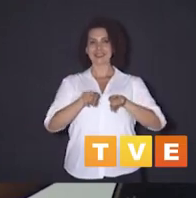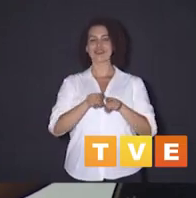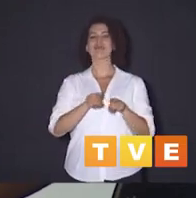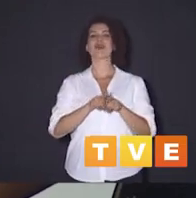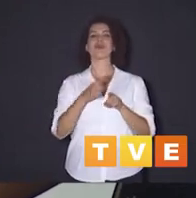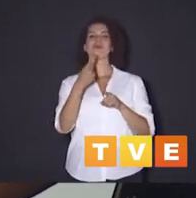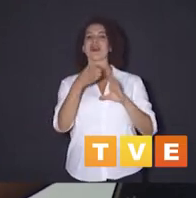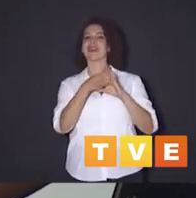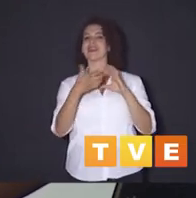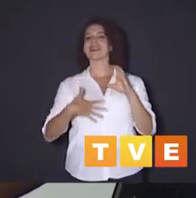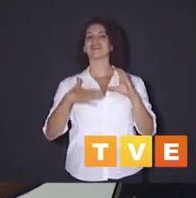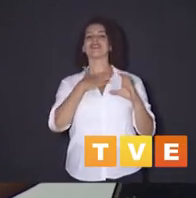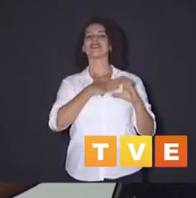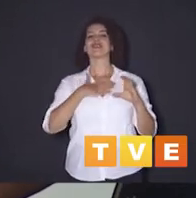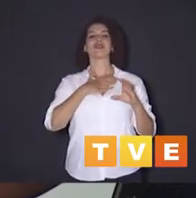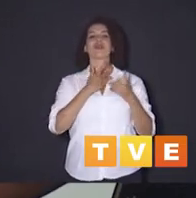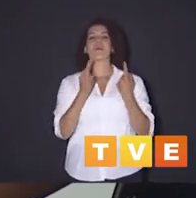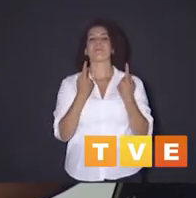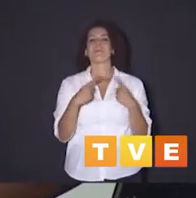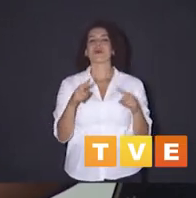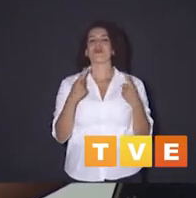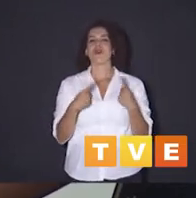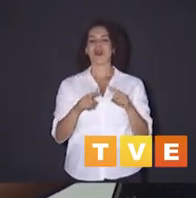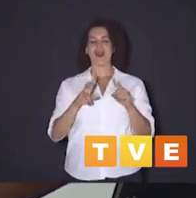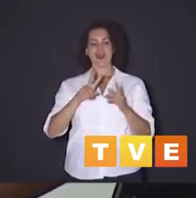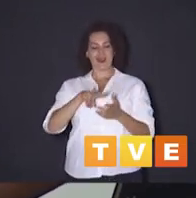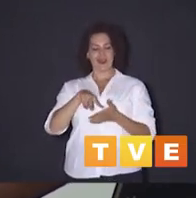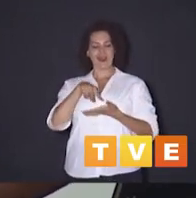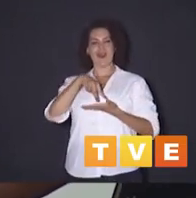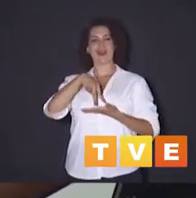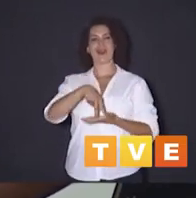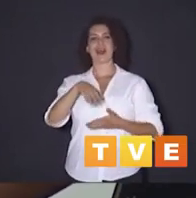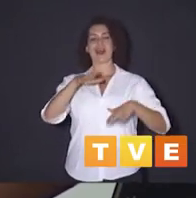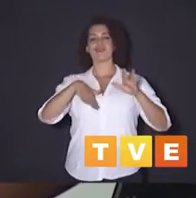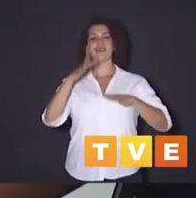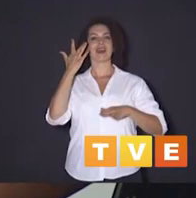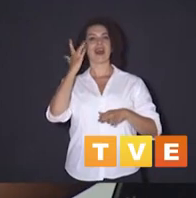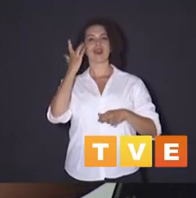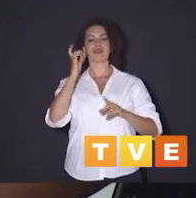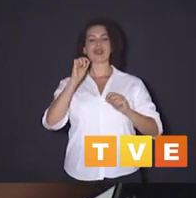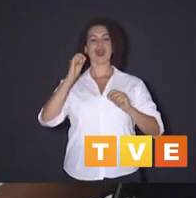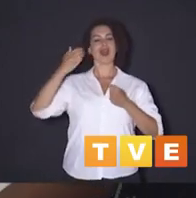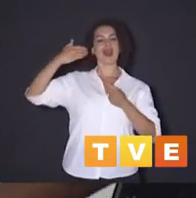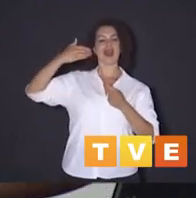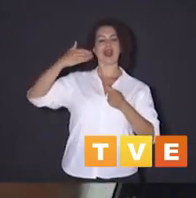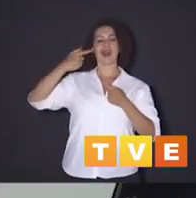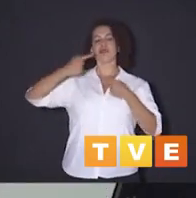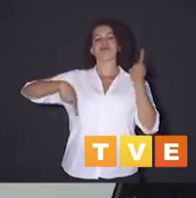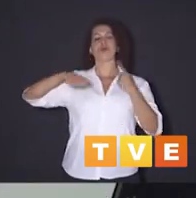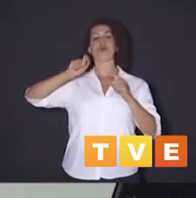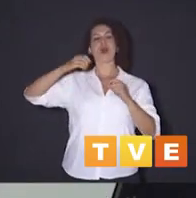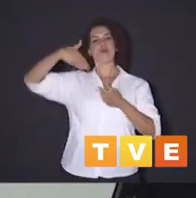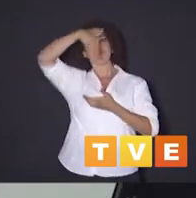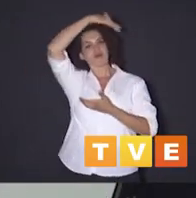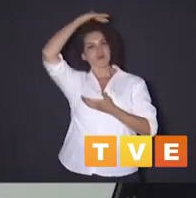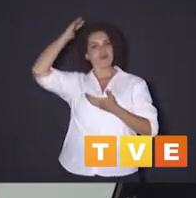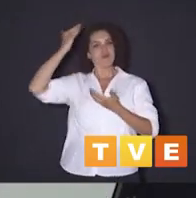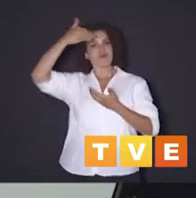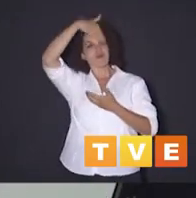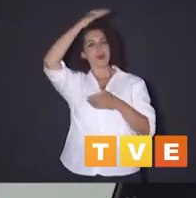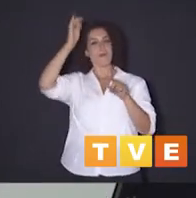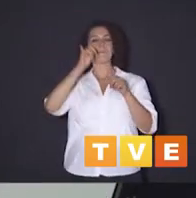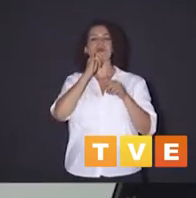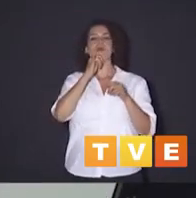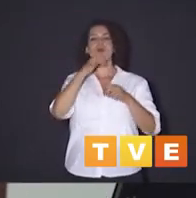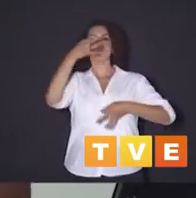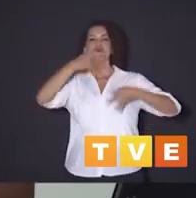que a gente gosta muito de provocar com essa presença geralmente é visto como inadequado que o turbante especialmente no ambiente jurídico em